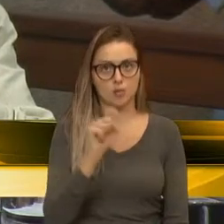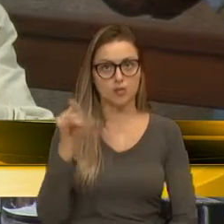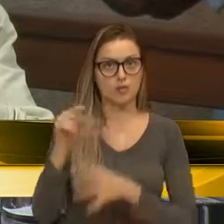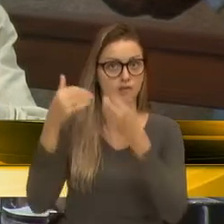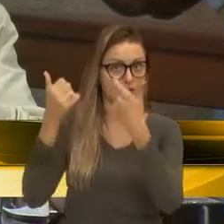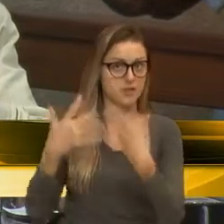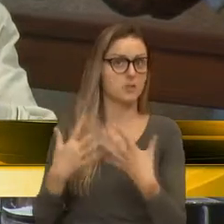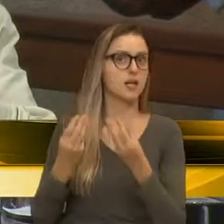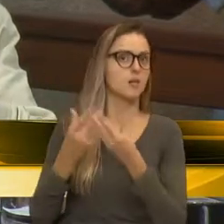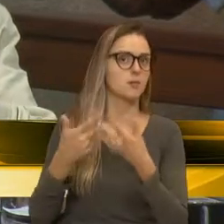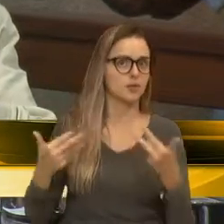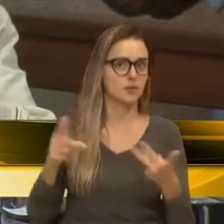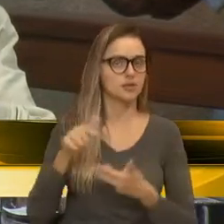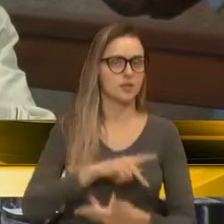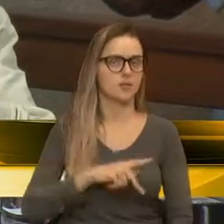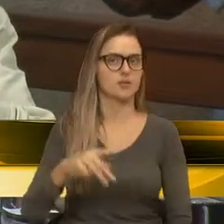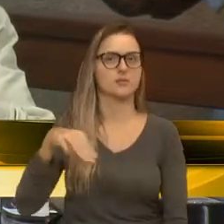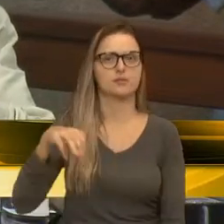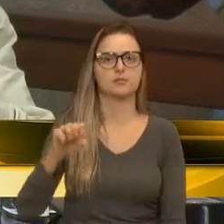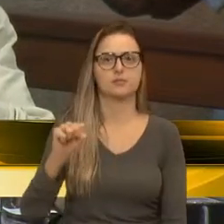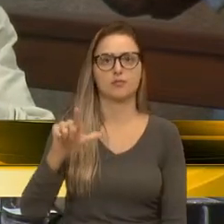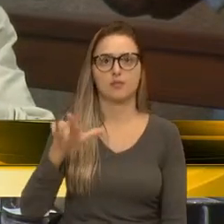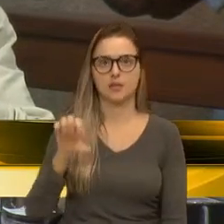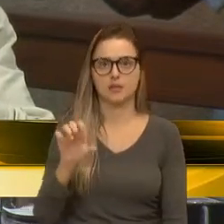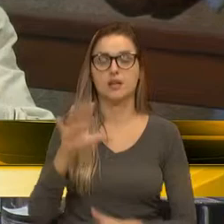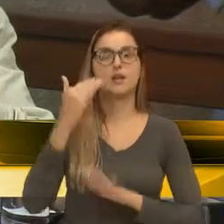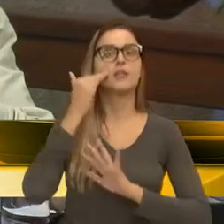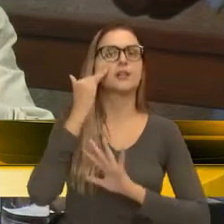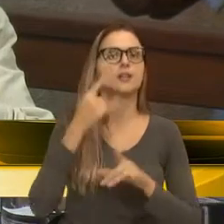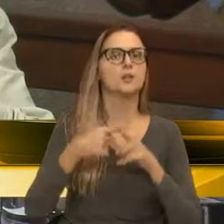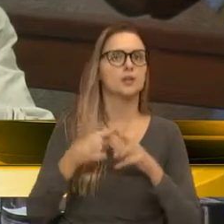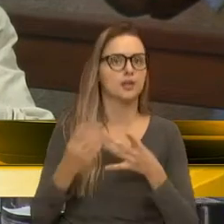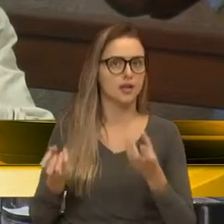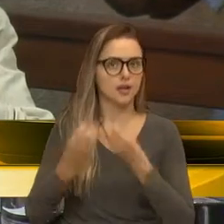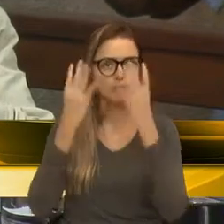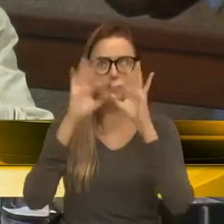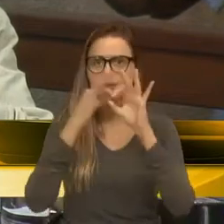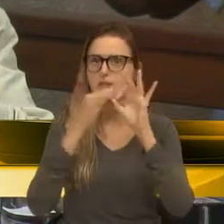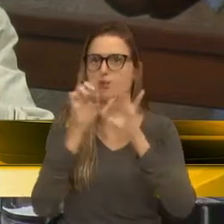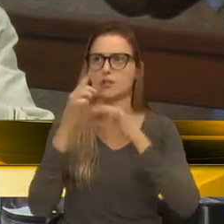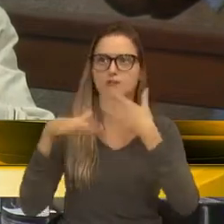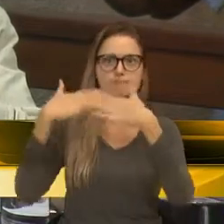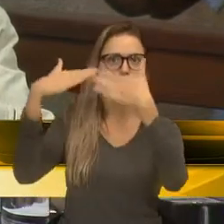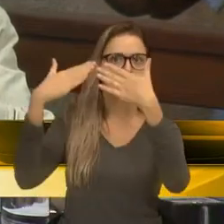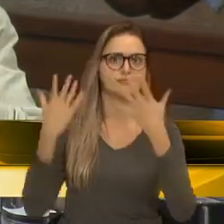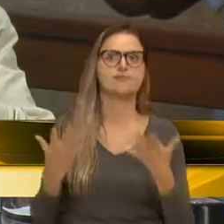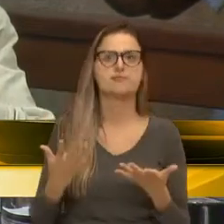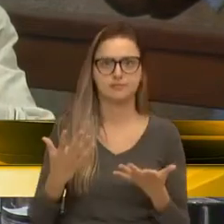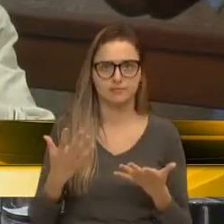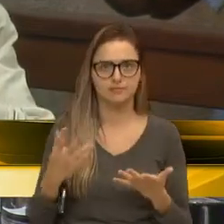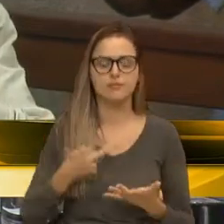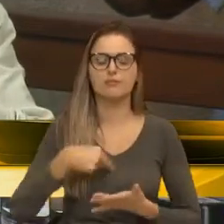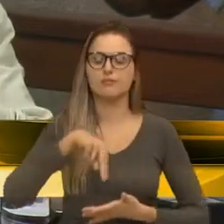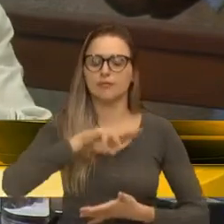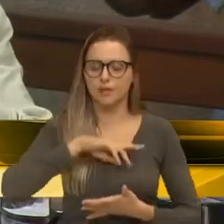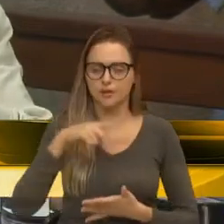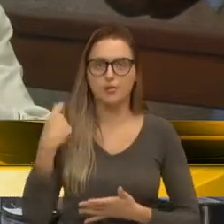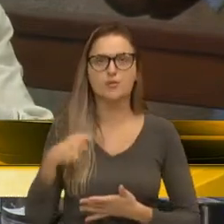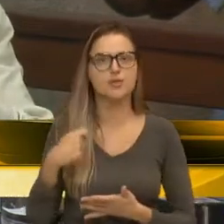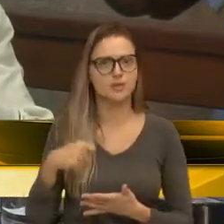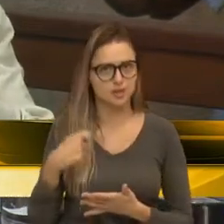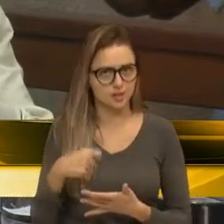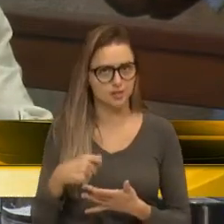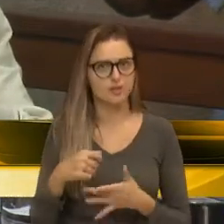muito. Aí nós vamos entender por que a festa da uva não decolou. Nós precisamos